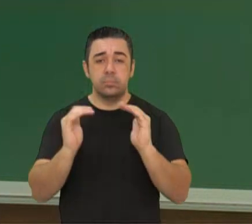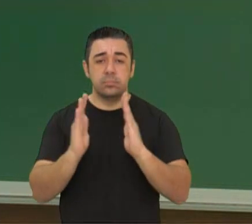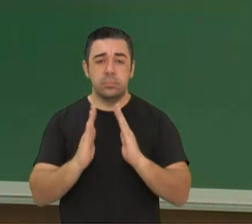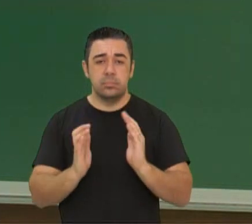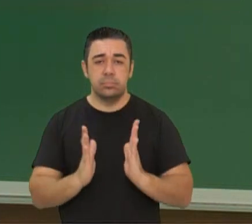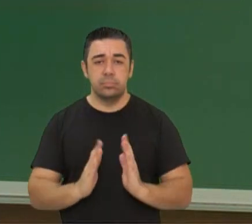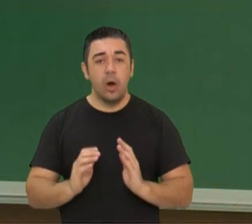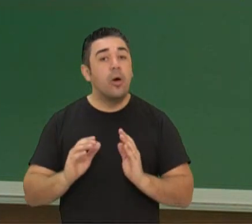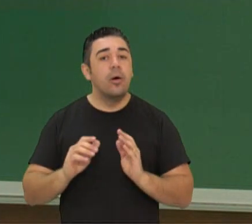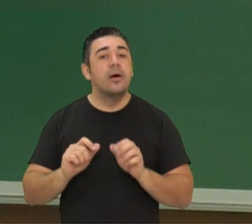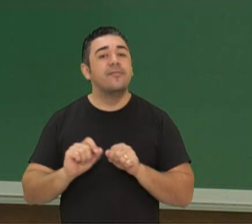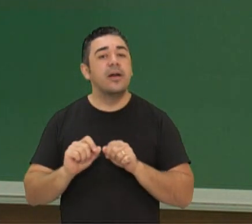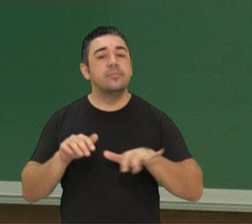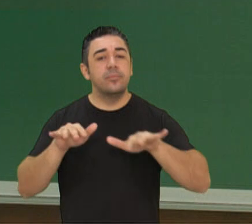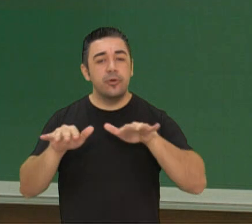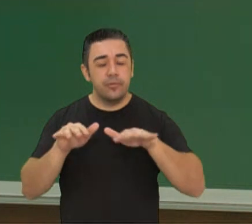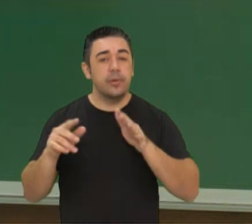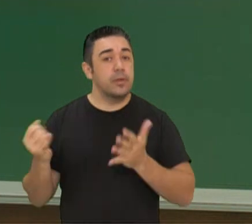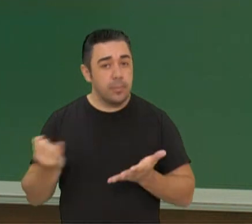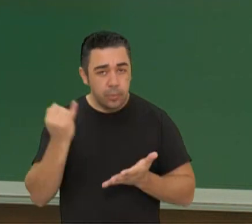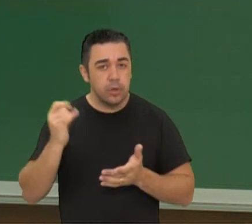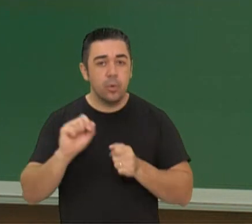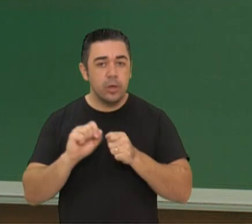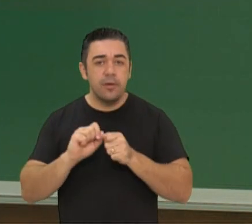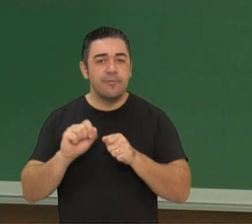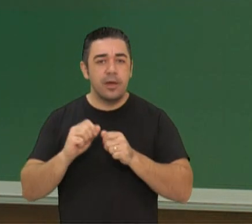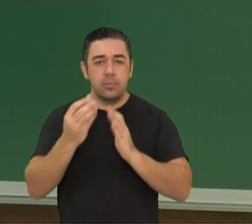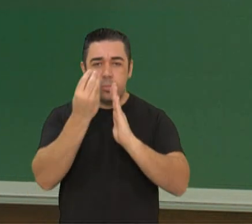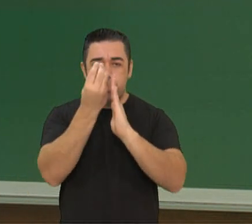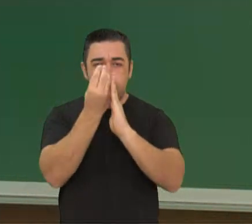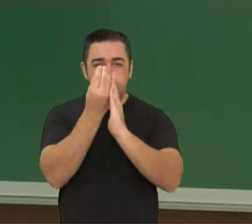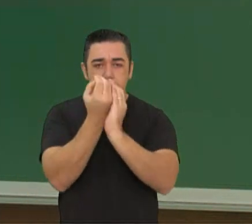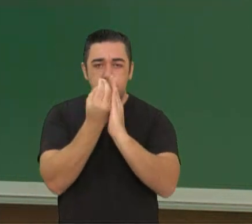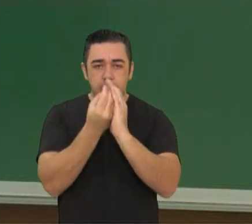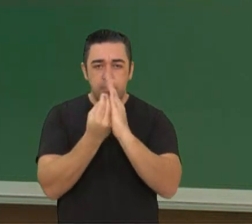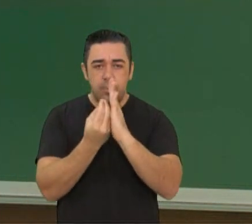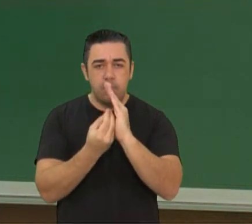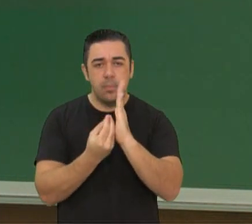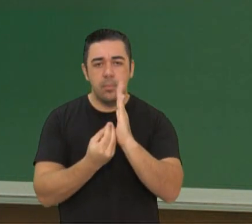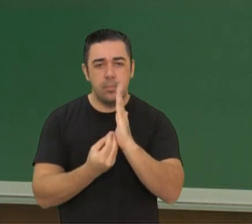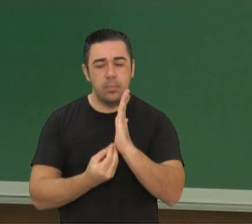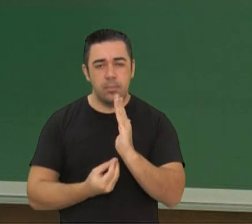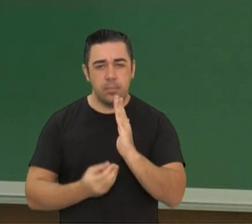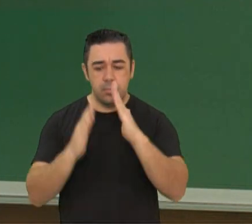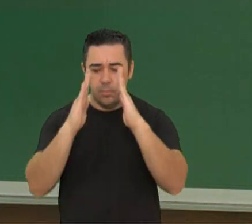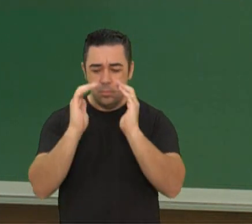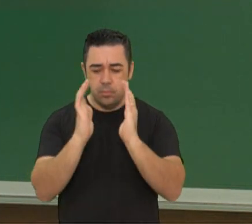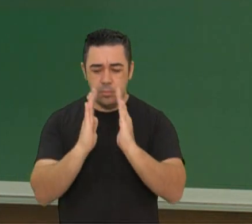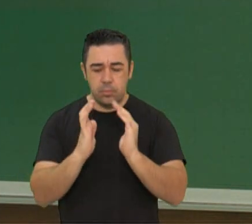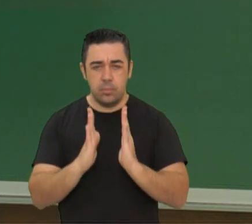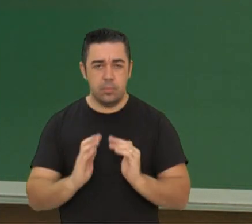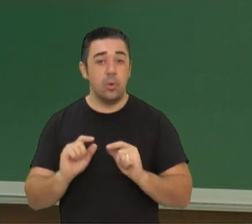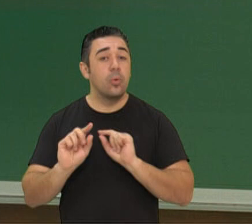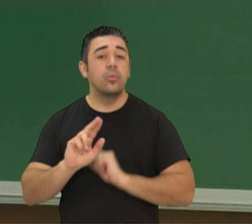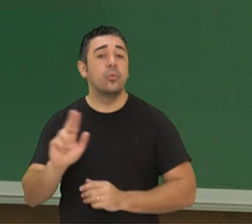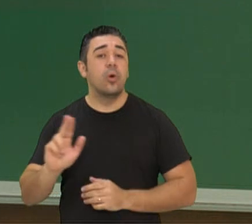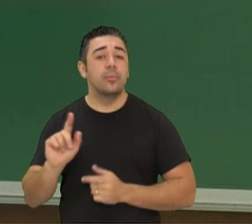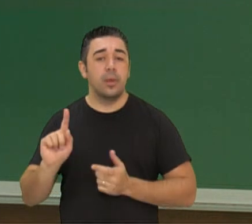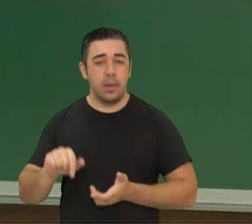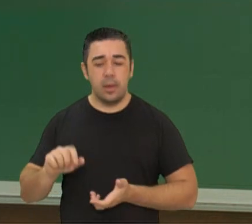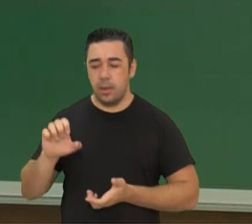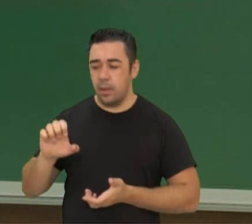acontecem nele são movimentos importantes que conduzem o bolo alimentar até o estômago. Estamos falando de quem?